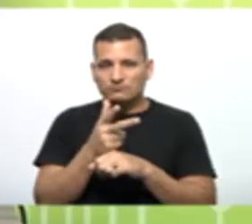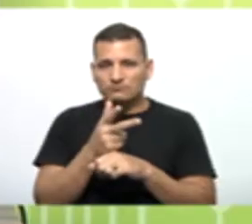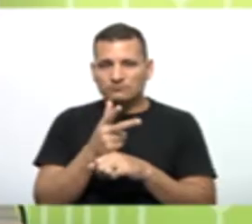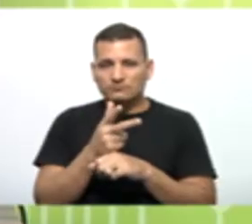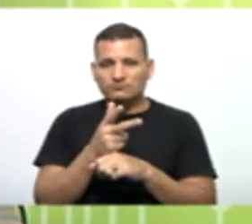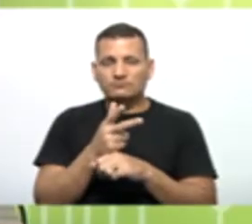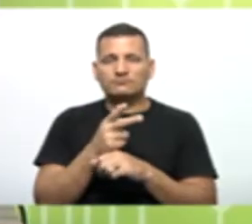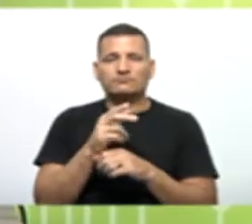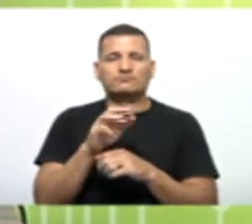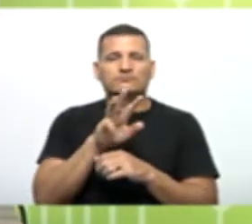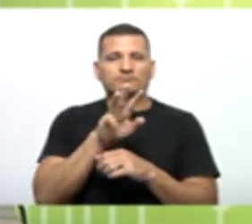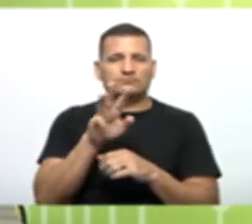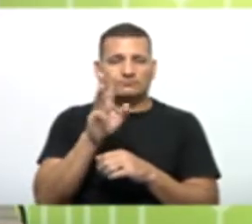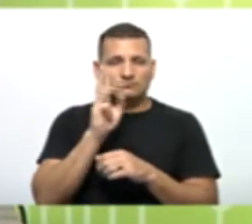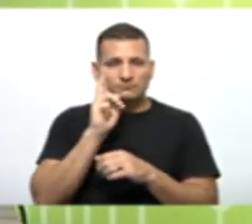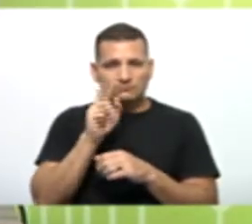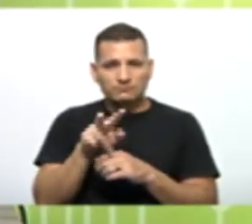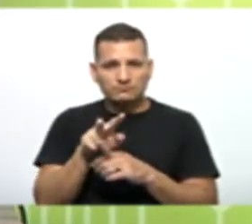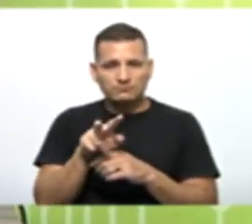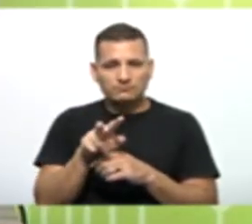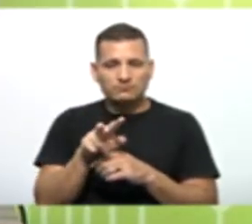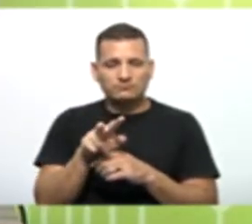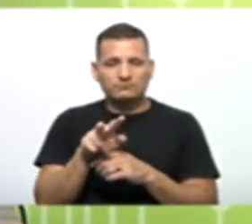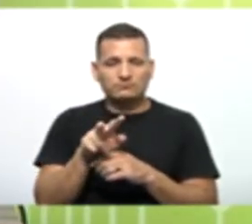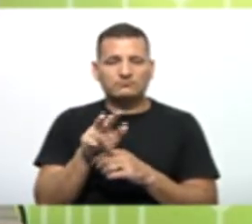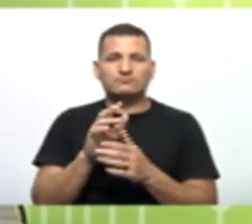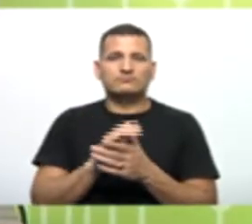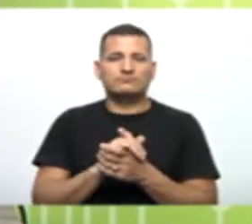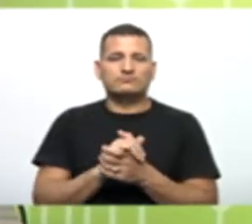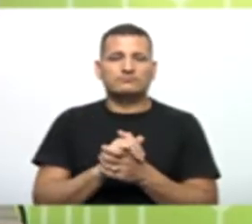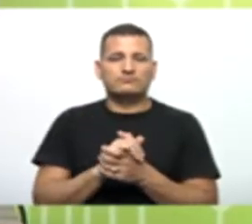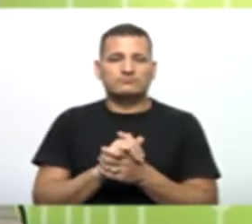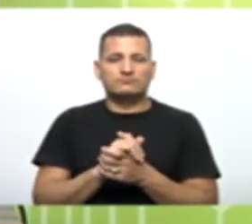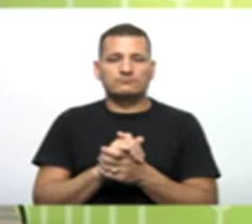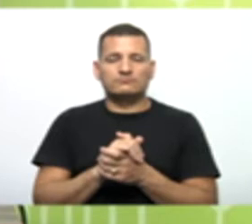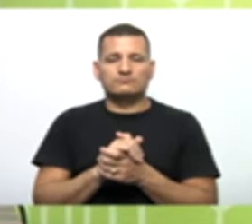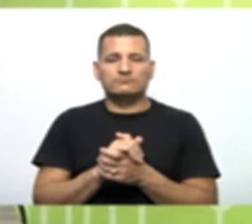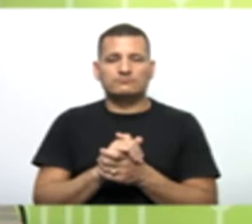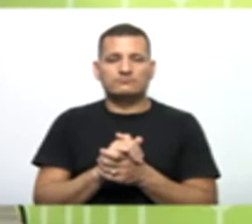atenção nos links que tem nas páginas que serão recomendadas, e você vai